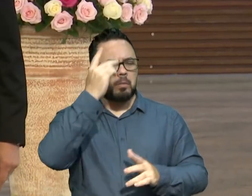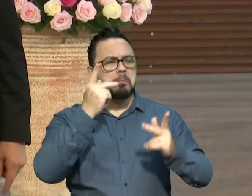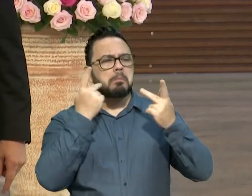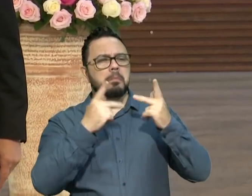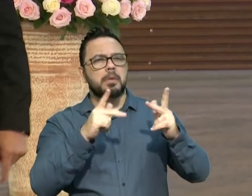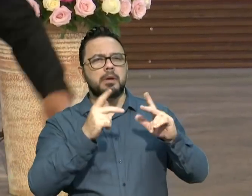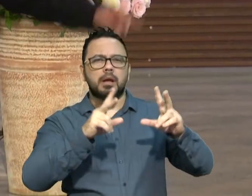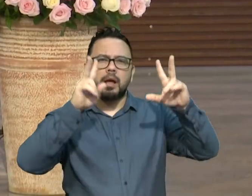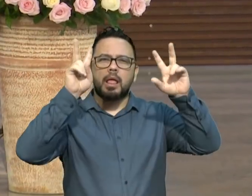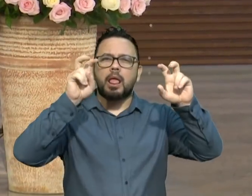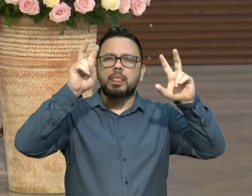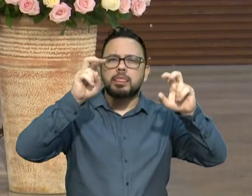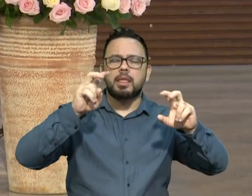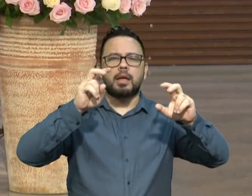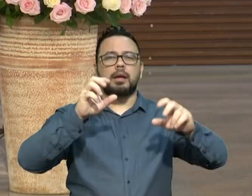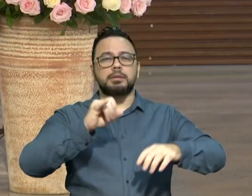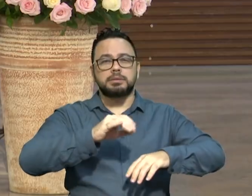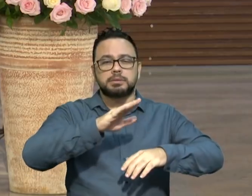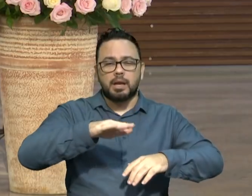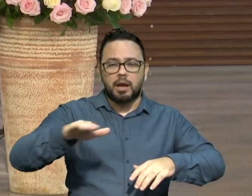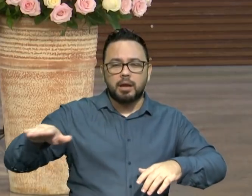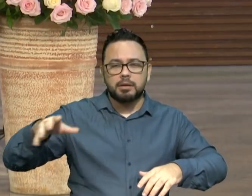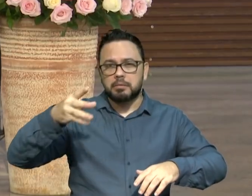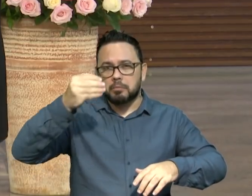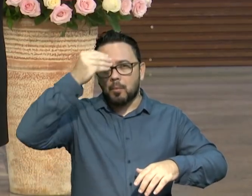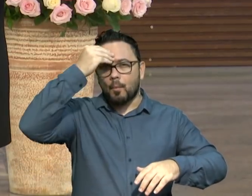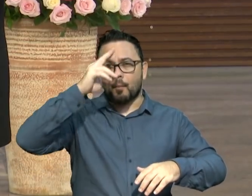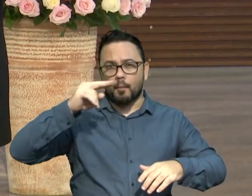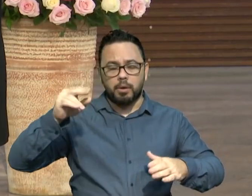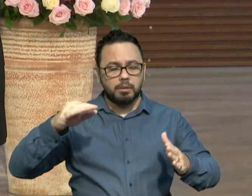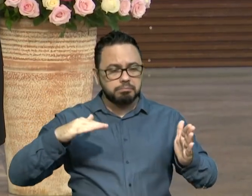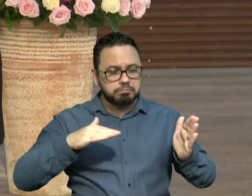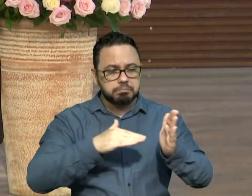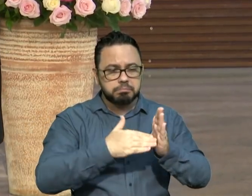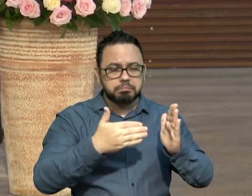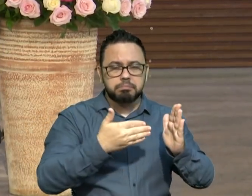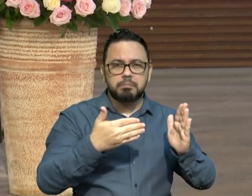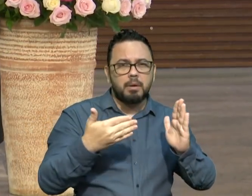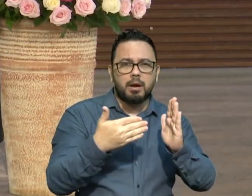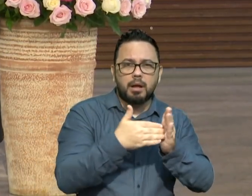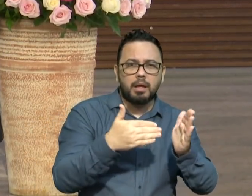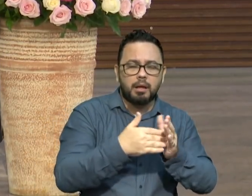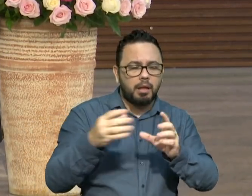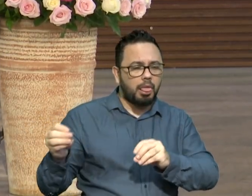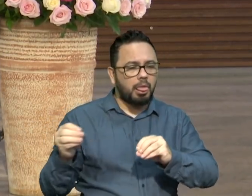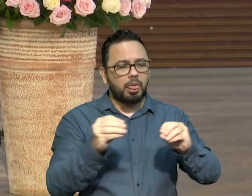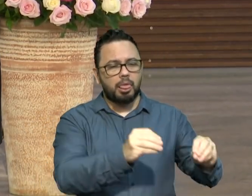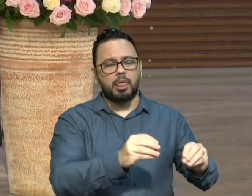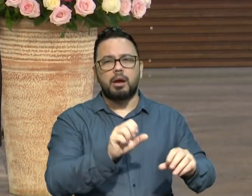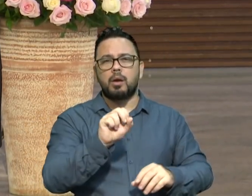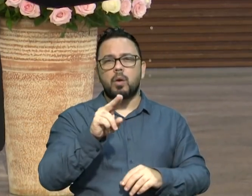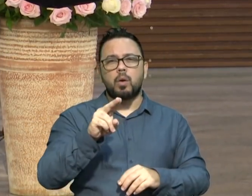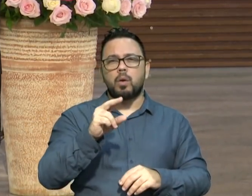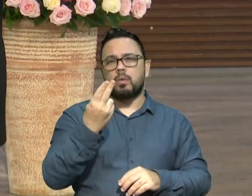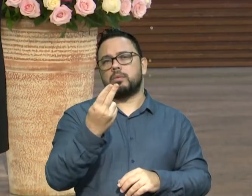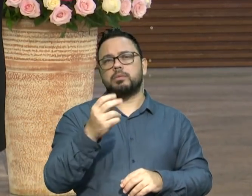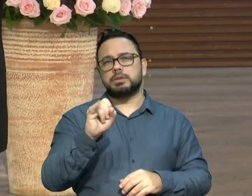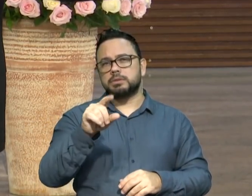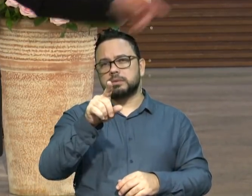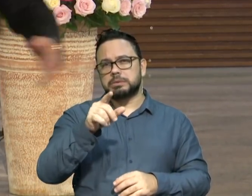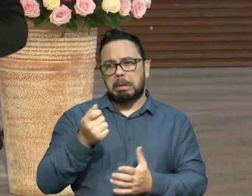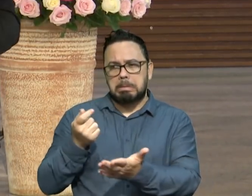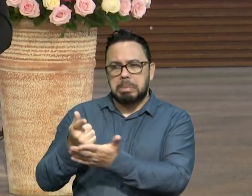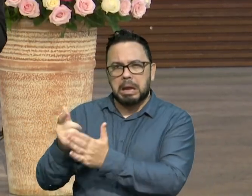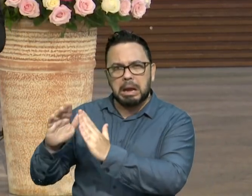criança van é uma pregação que diz que a pessoa purgatório e se você não não fizer Penitência e